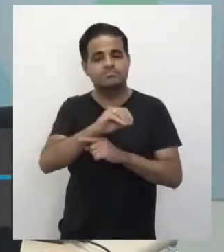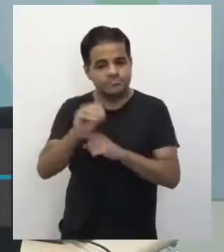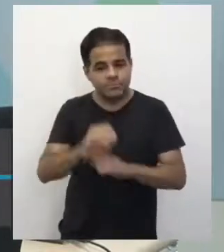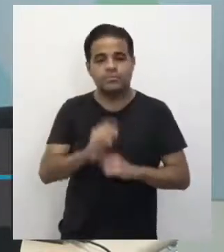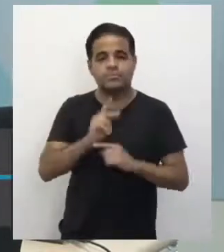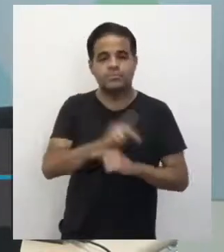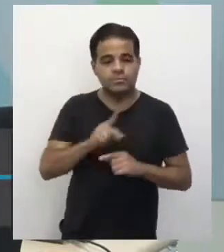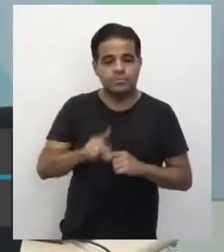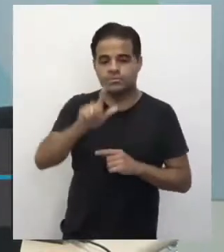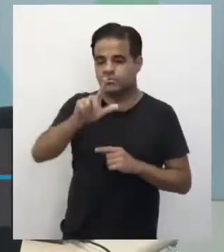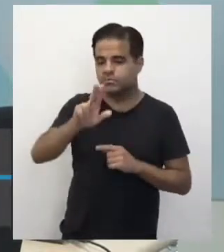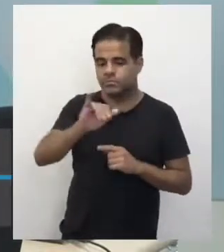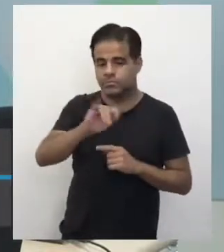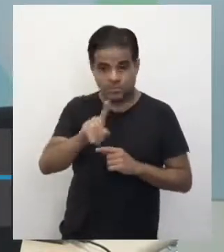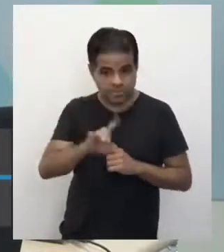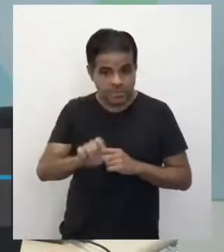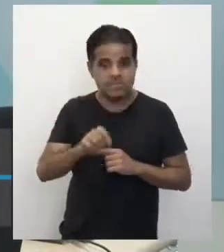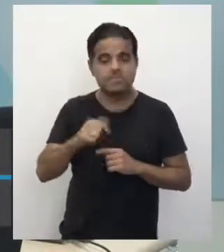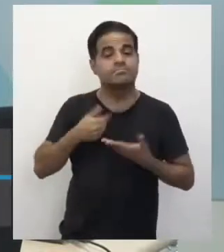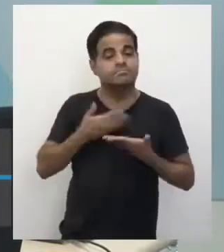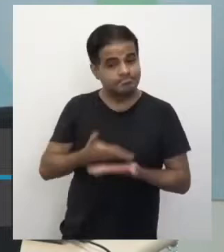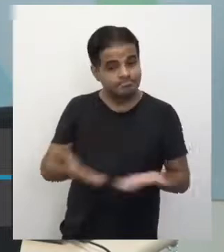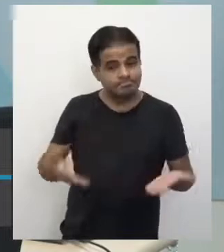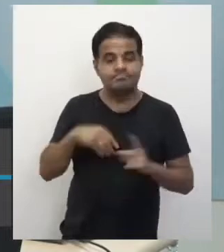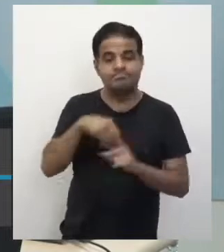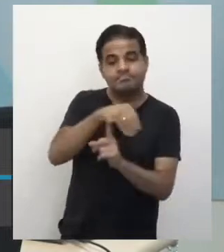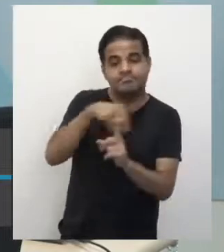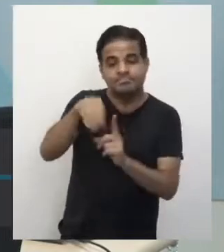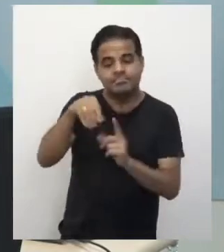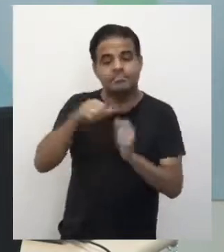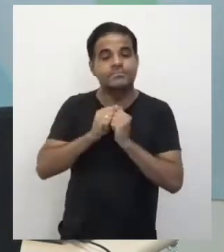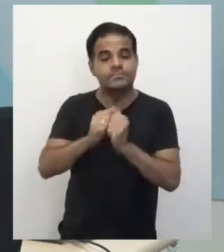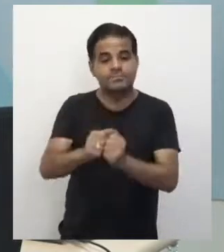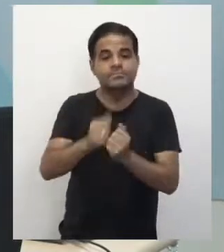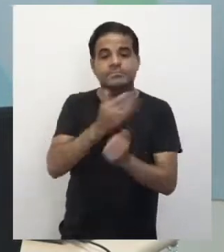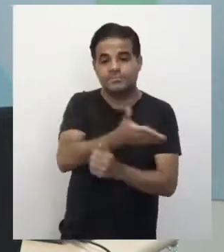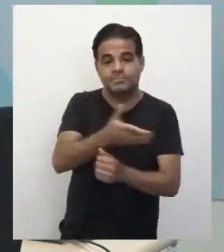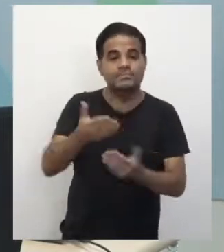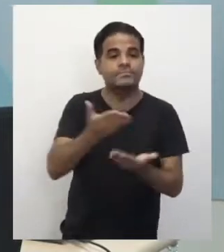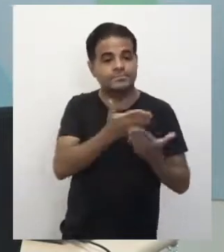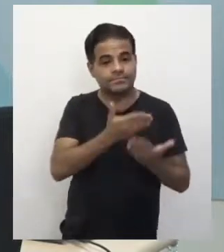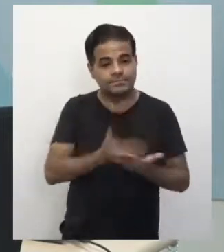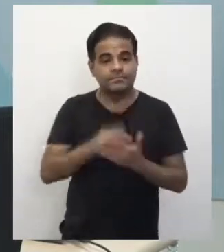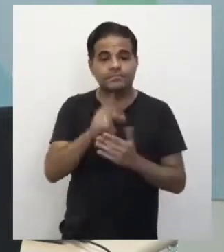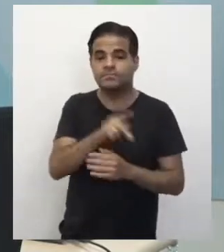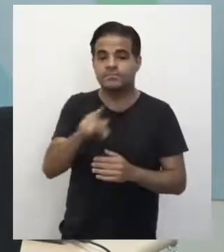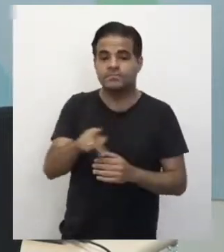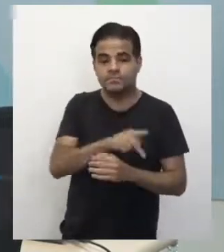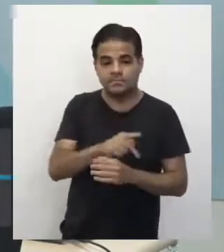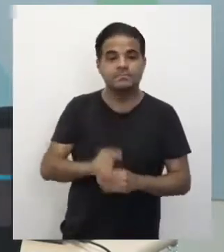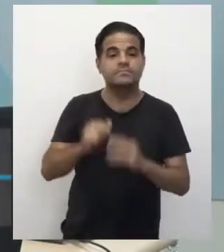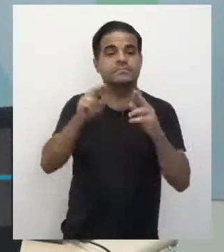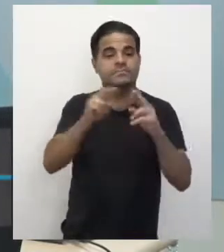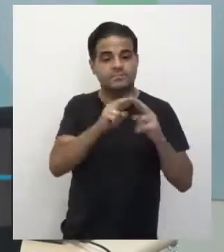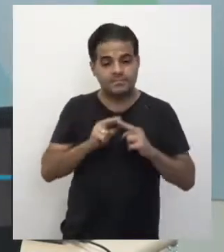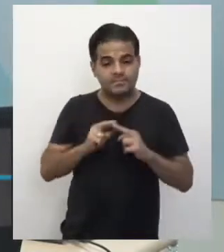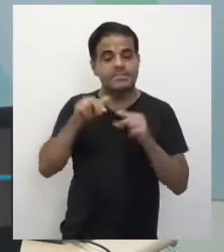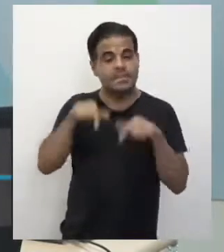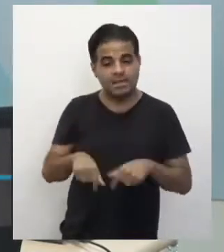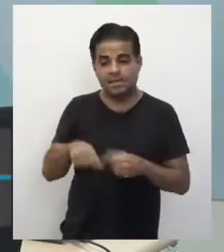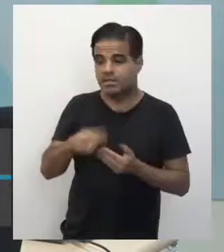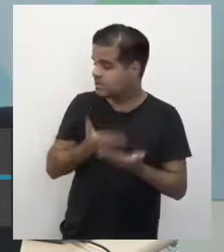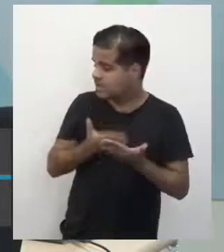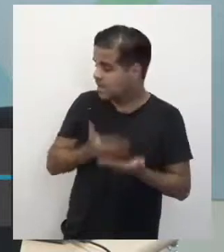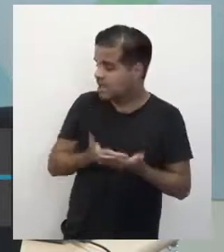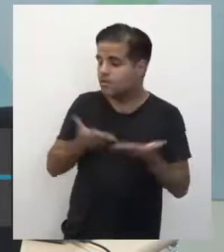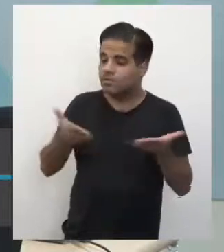sou a professora Luíse Coutinho e estarei fazendo a mediação junto com vocês, estudantes e professores da rede, nesta aula